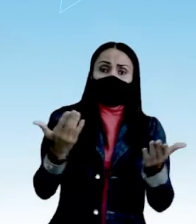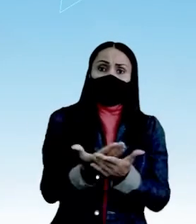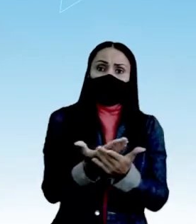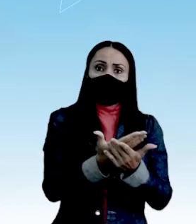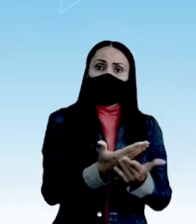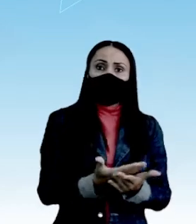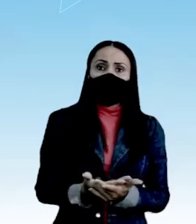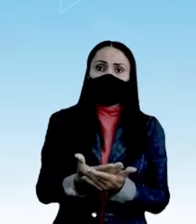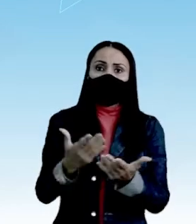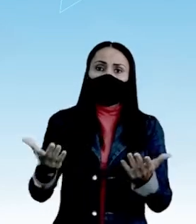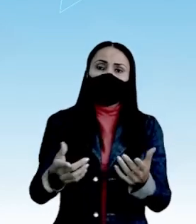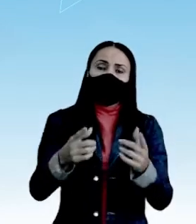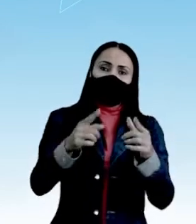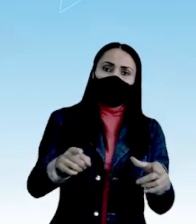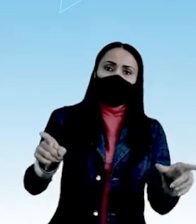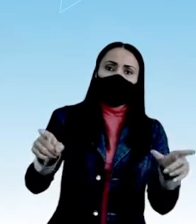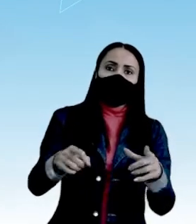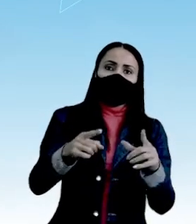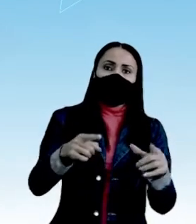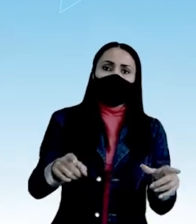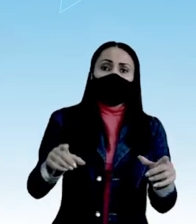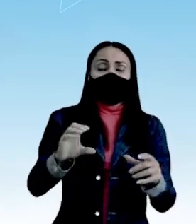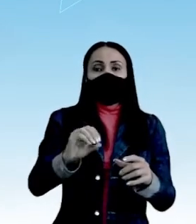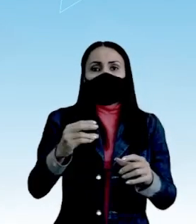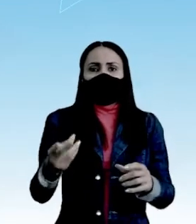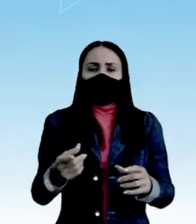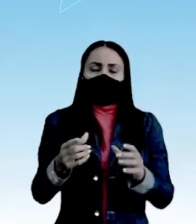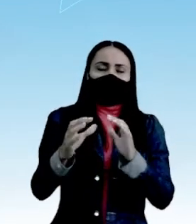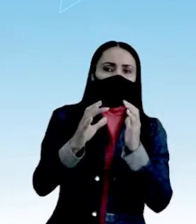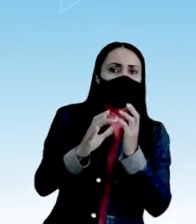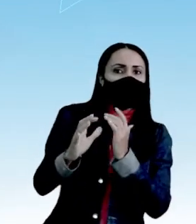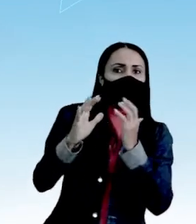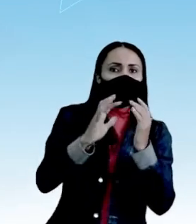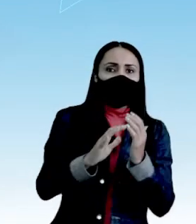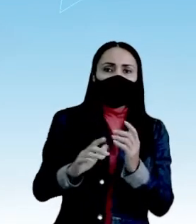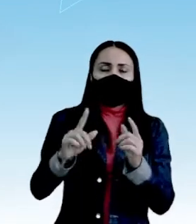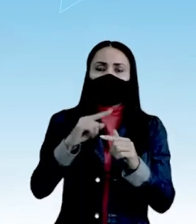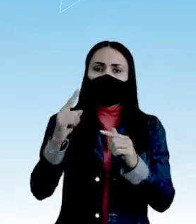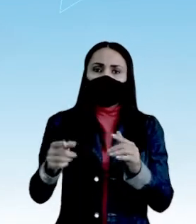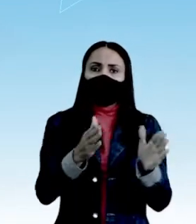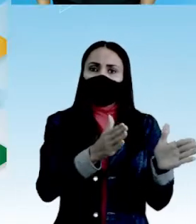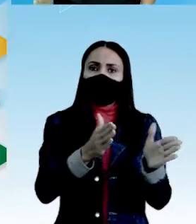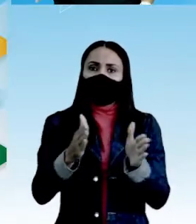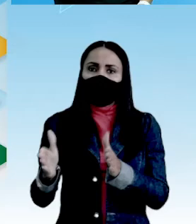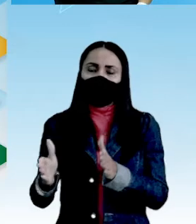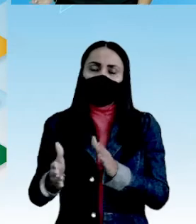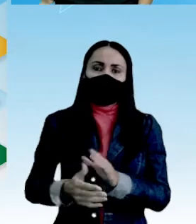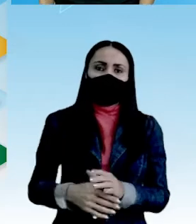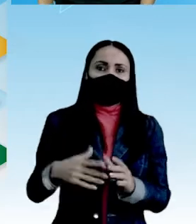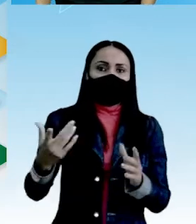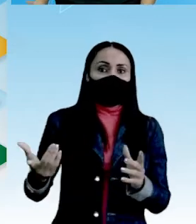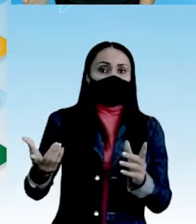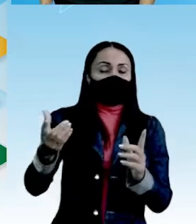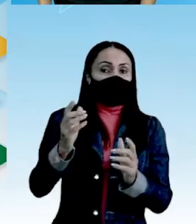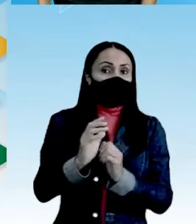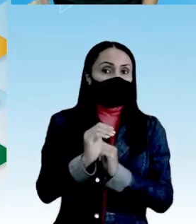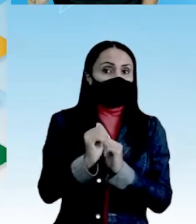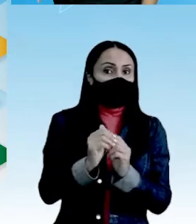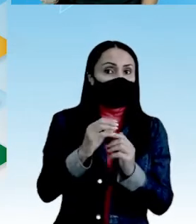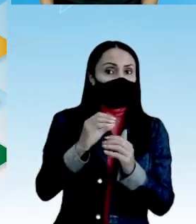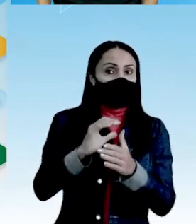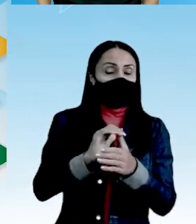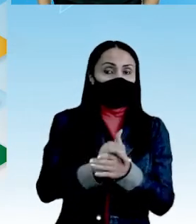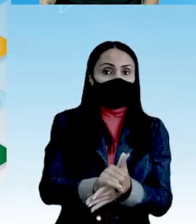hoje é a música vocal e ou instrumental de diferentes épocas e estilos. O protagonismo feminino no